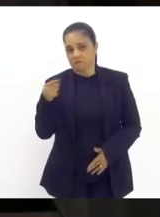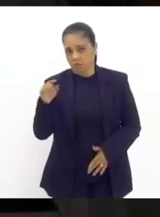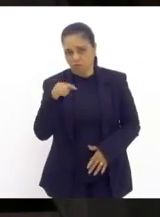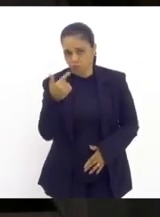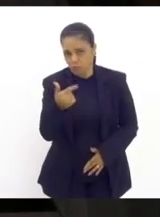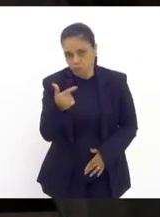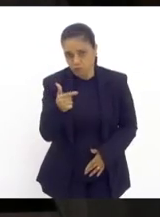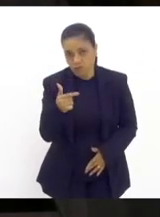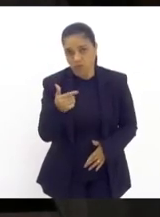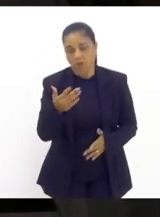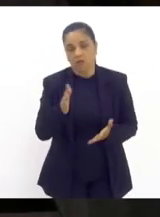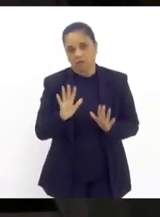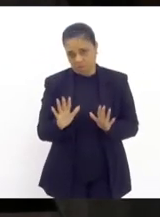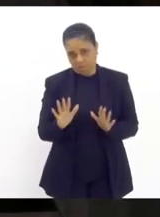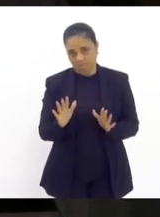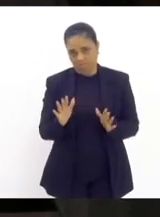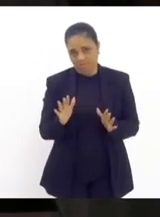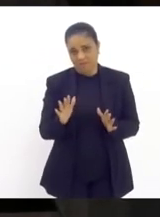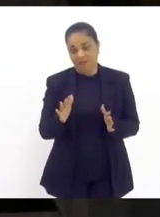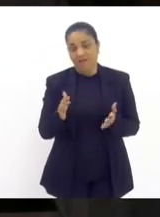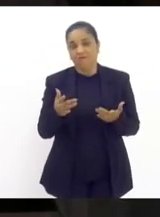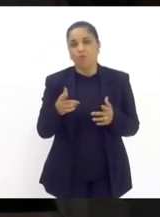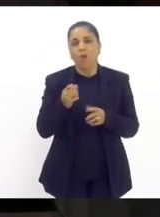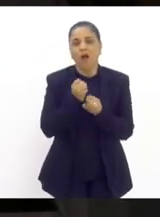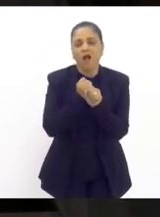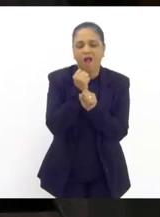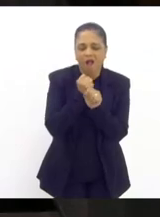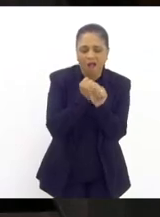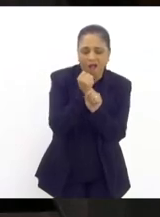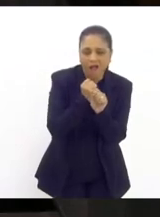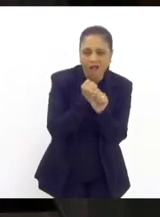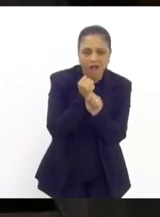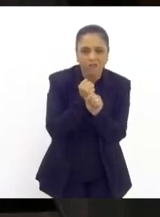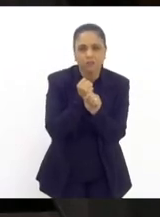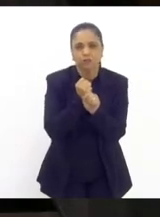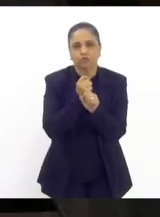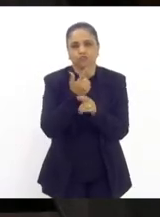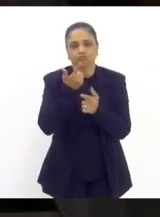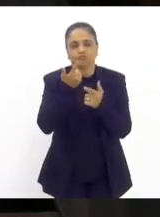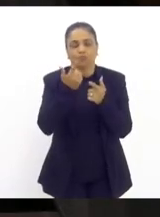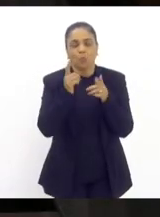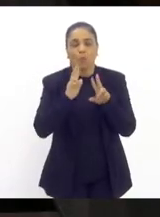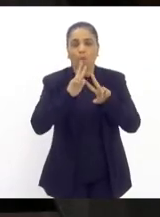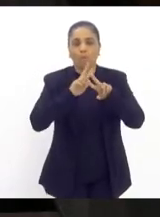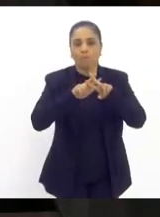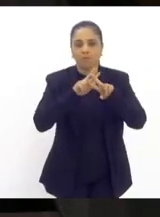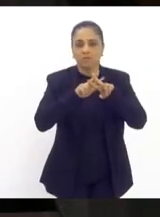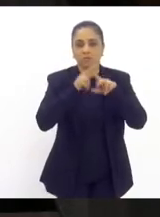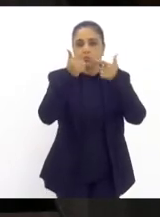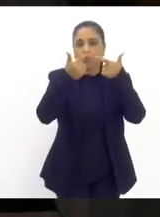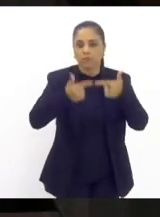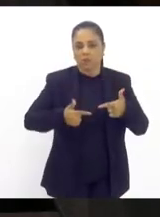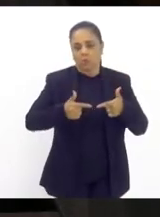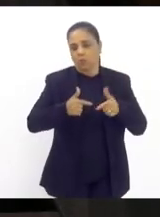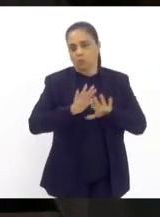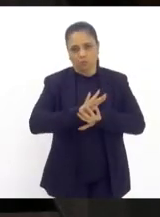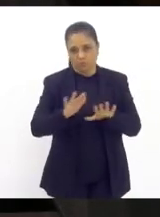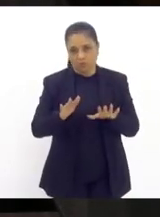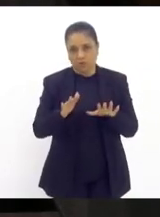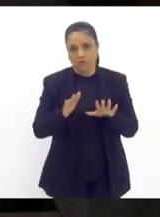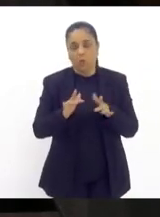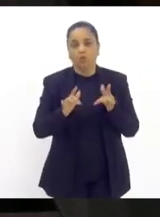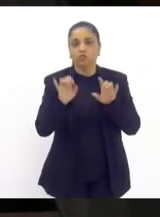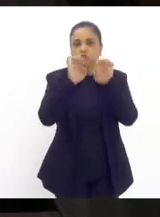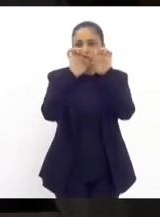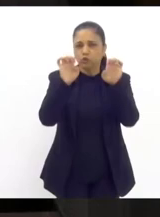preço de uma facção mas ficou anos sendo um presídio neutro e acho que em termos de estrutura é um dos melhores